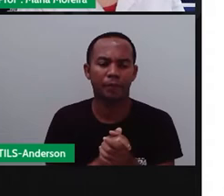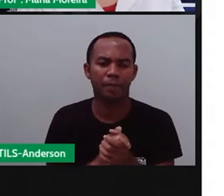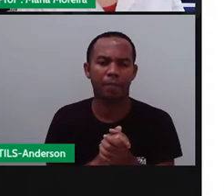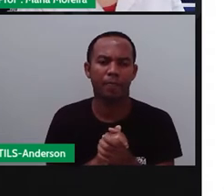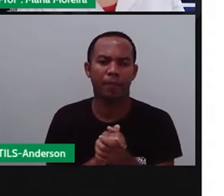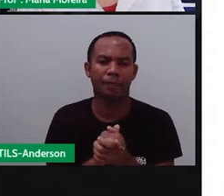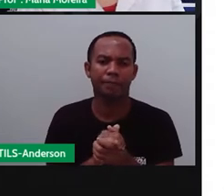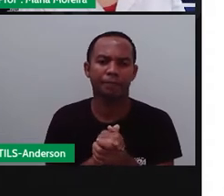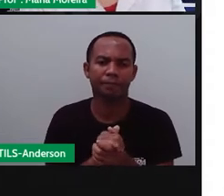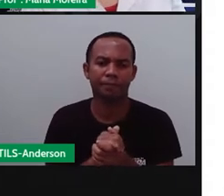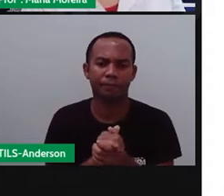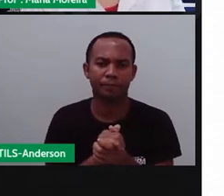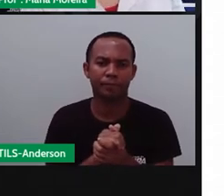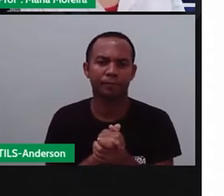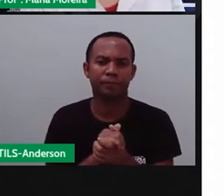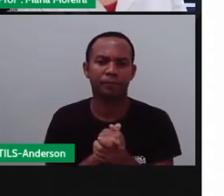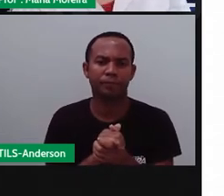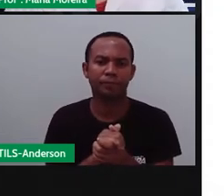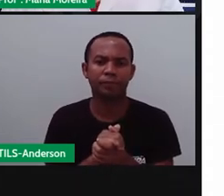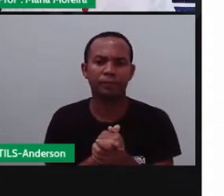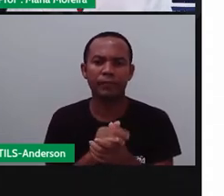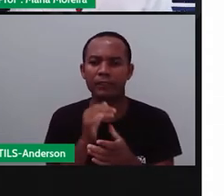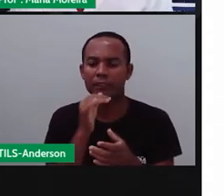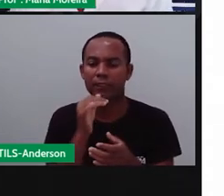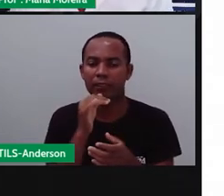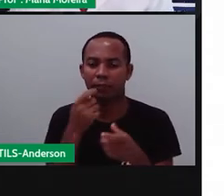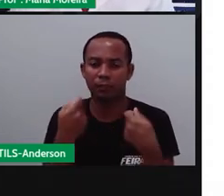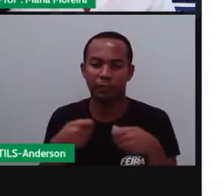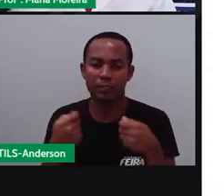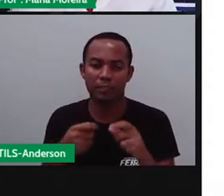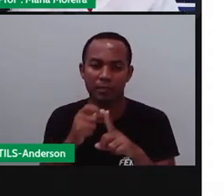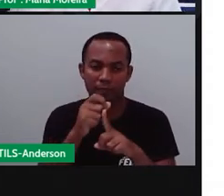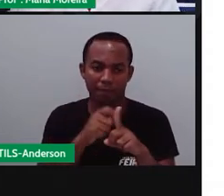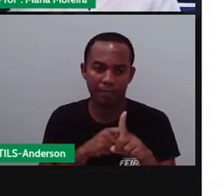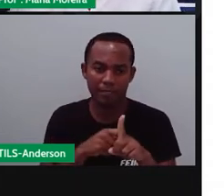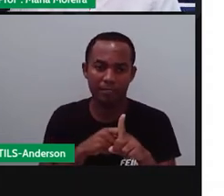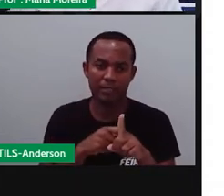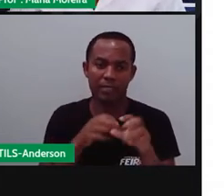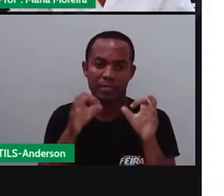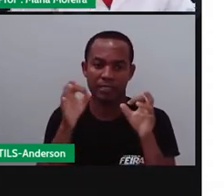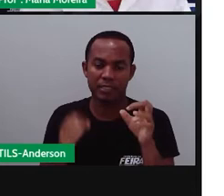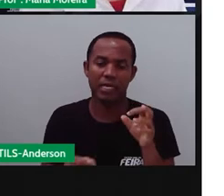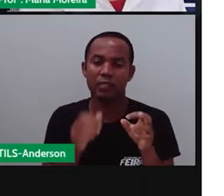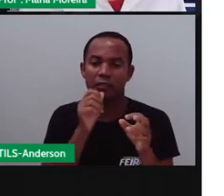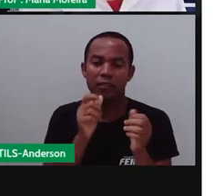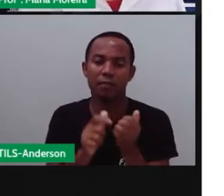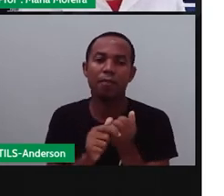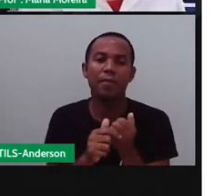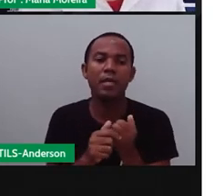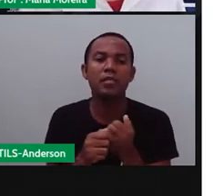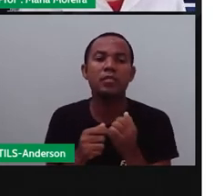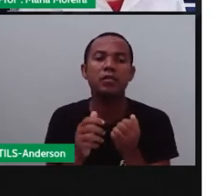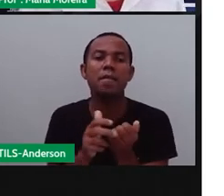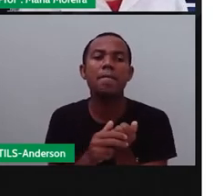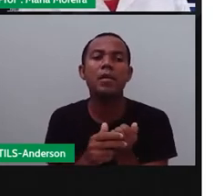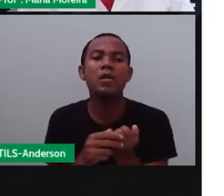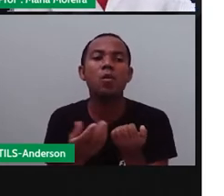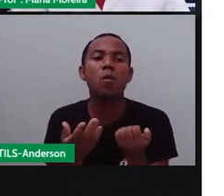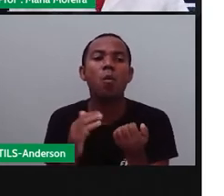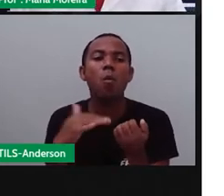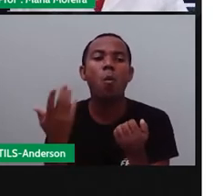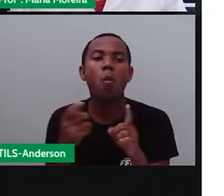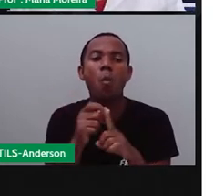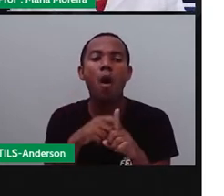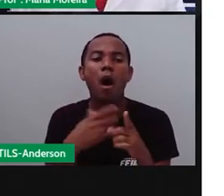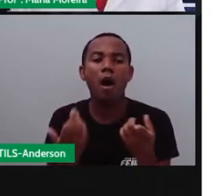época está em falta, né? A produção está baixa. Não tem como se ter uma festa da abóbora se na época da festa da abóbora